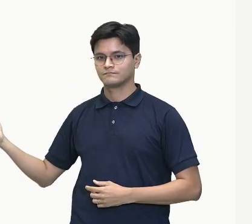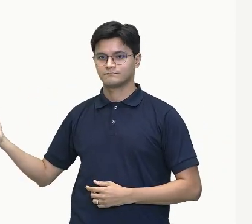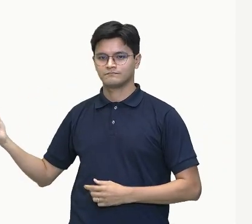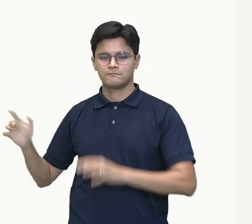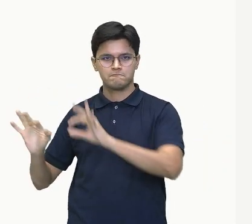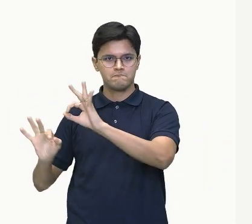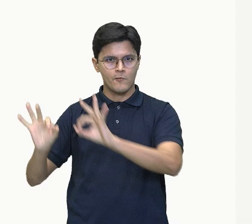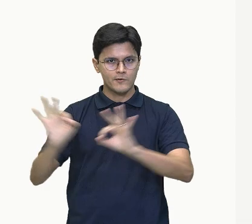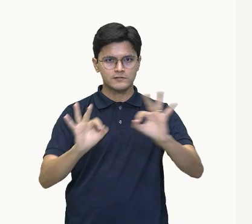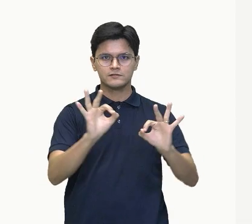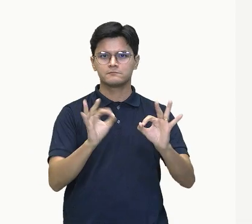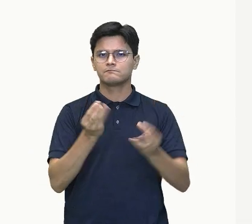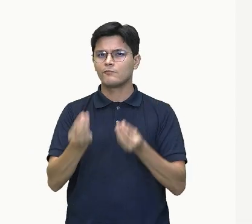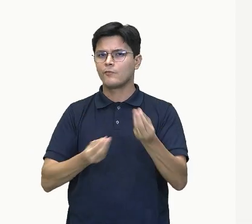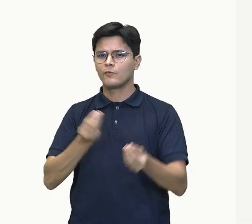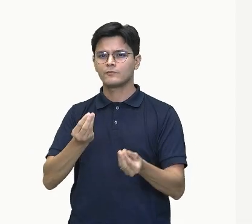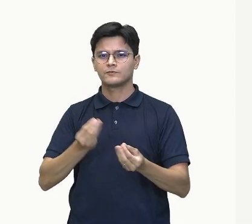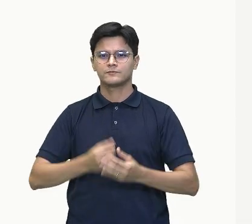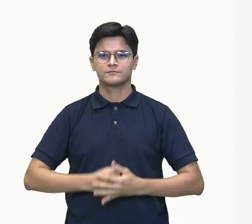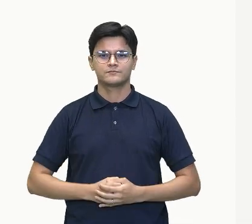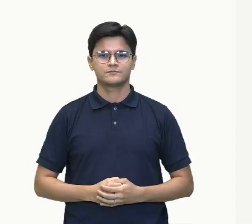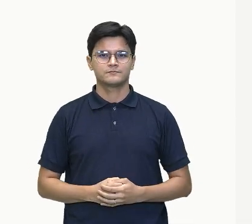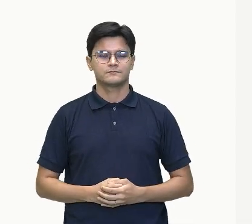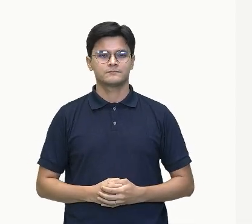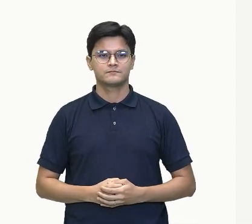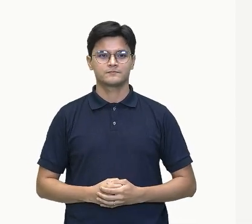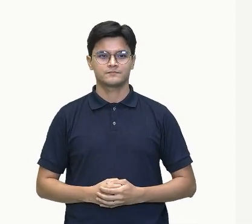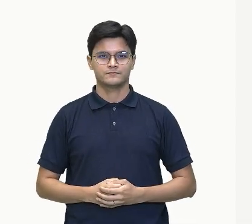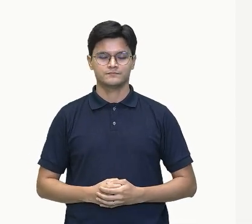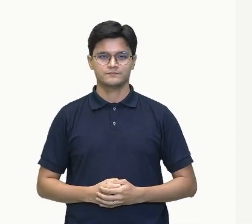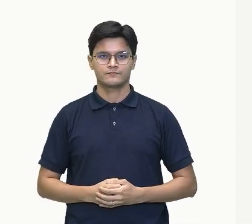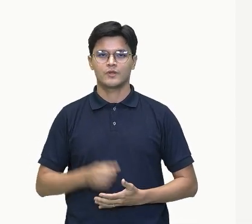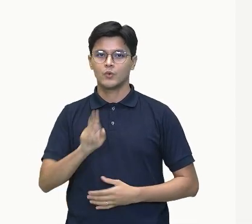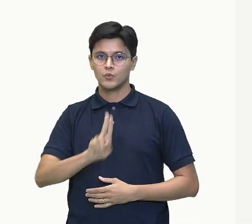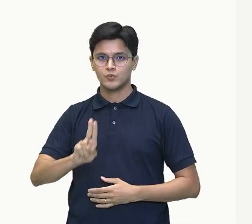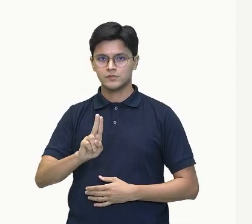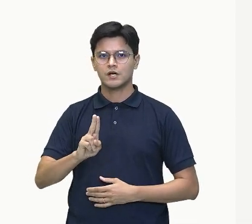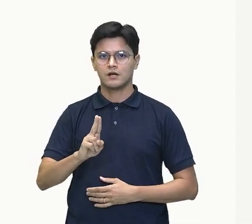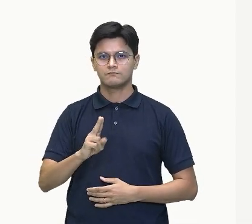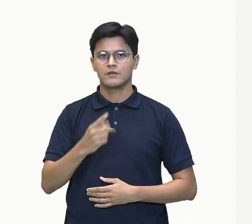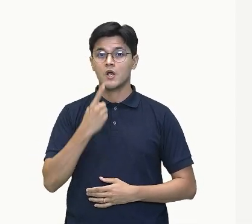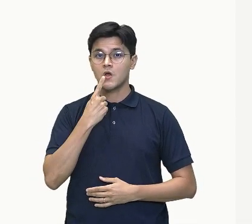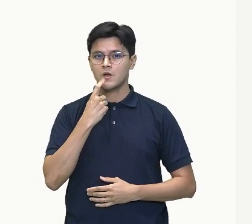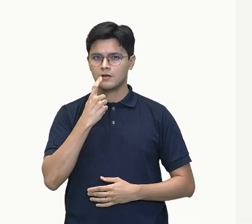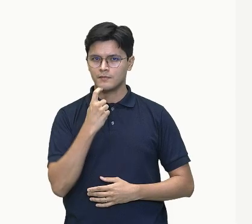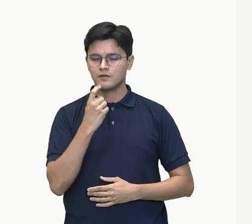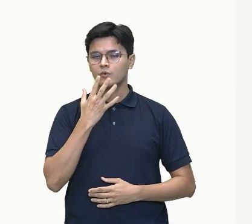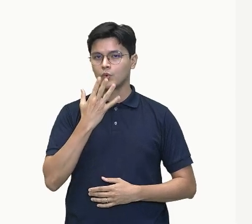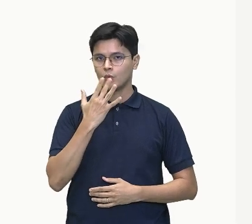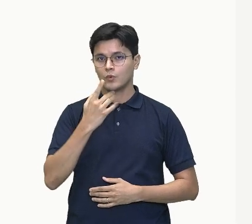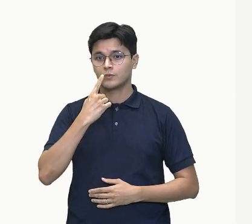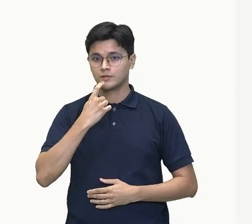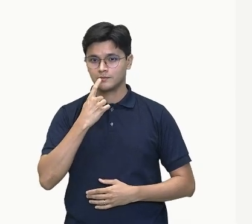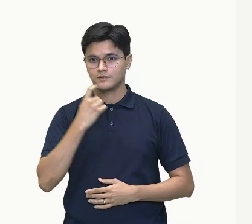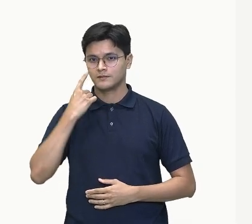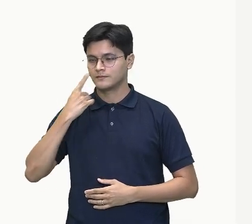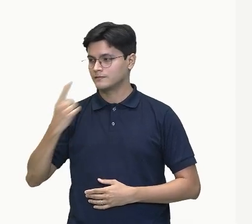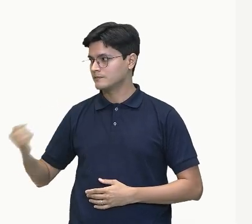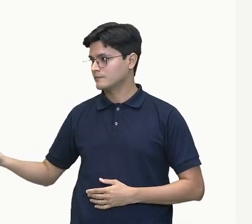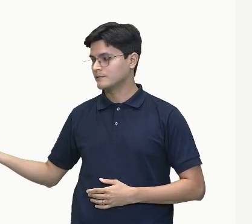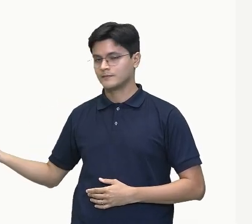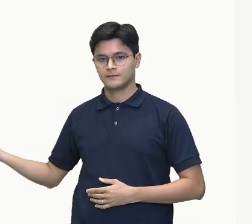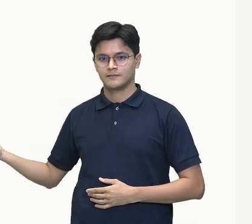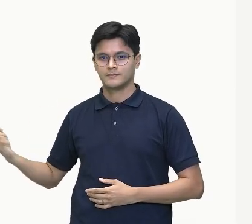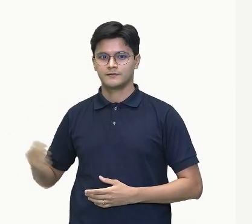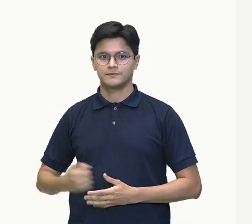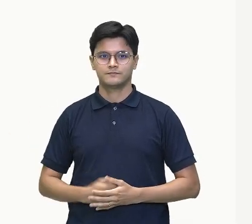ó. X menos, vou botar aqui em vermelho, 3, tá?